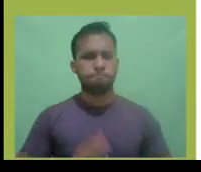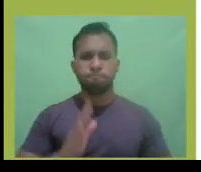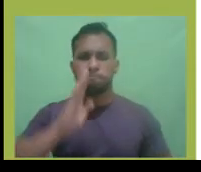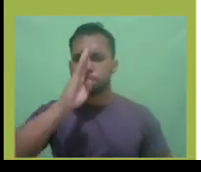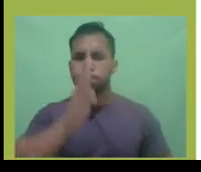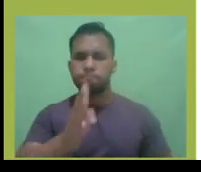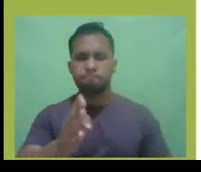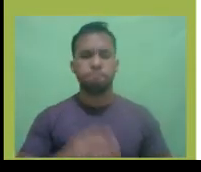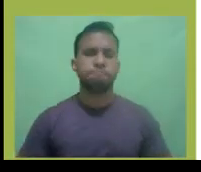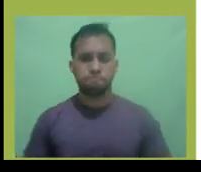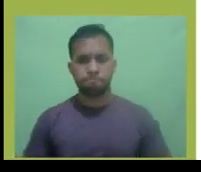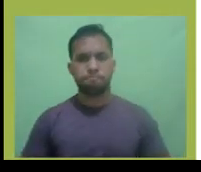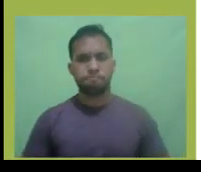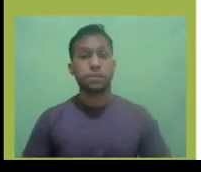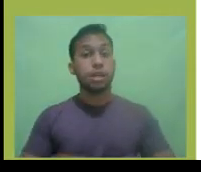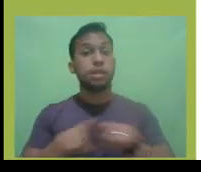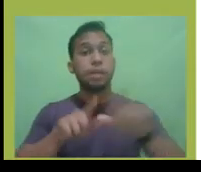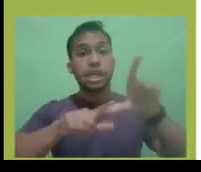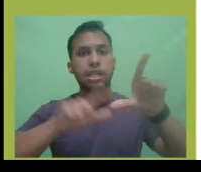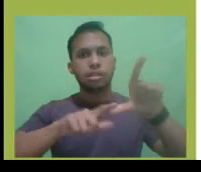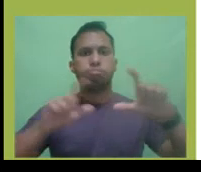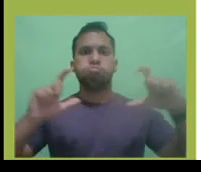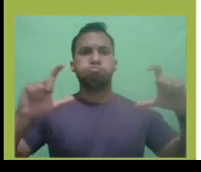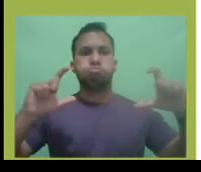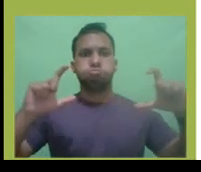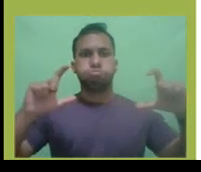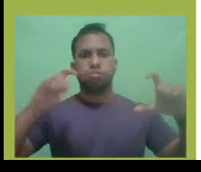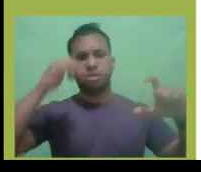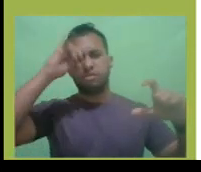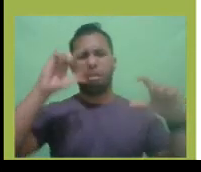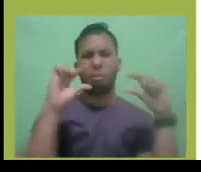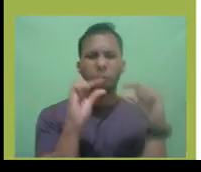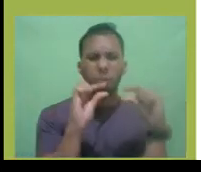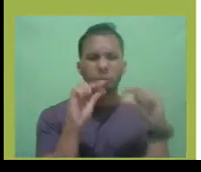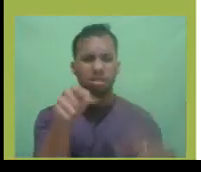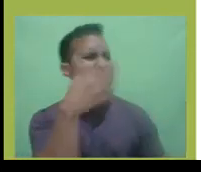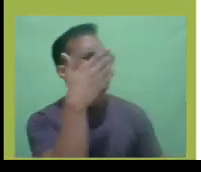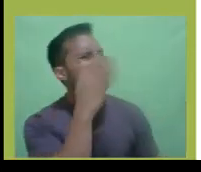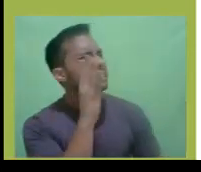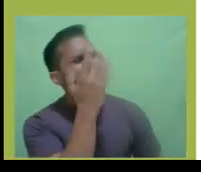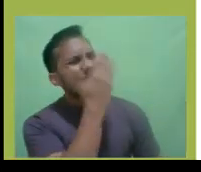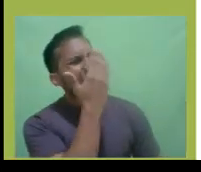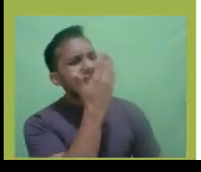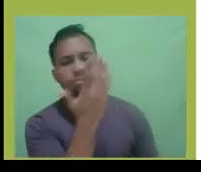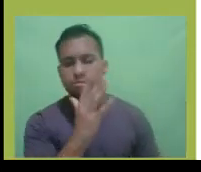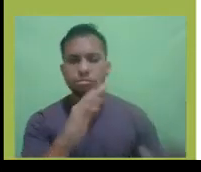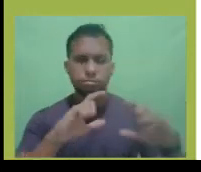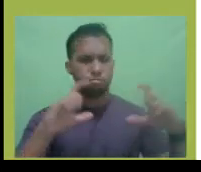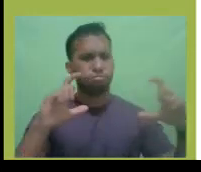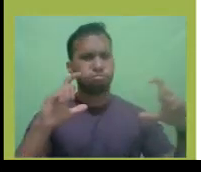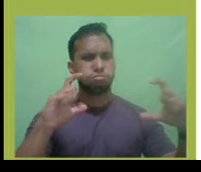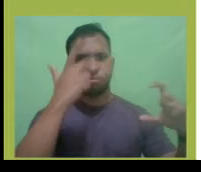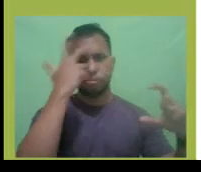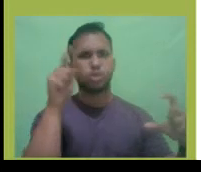Coloque letras grandes, tá? Opte sempre por colocar letras grandes, para que todo o público consiga ver, inclusive aquelas pessoas que estão no